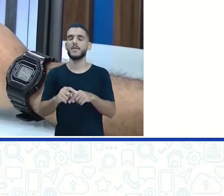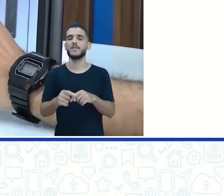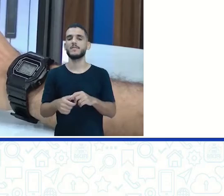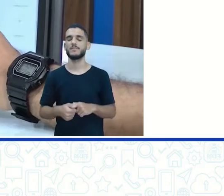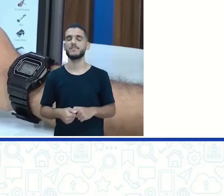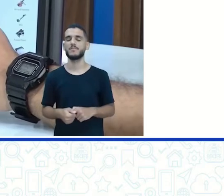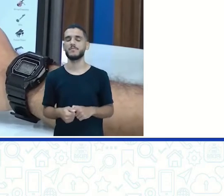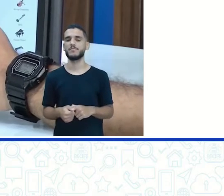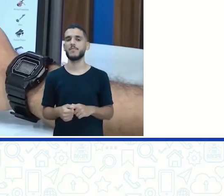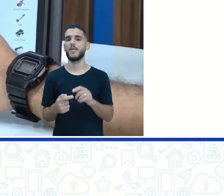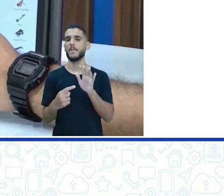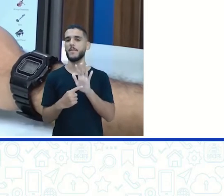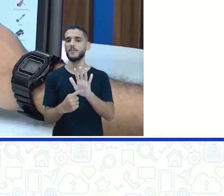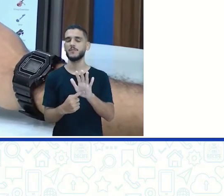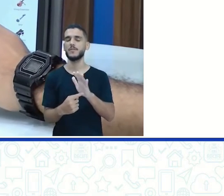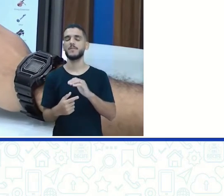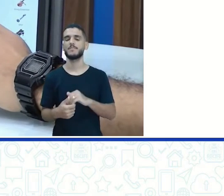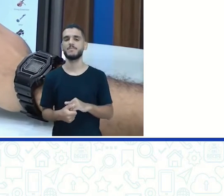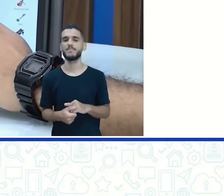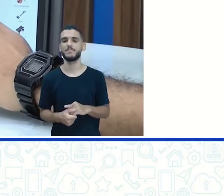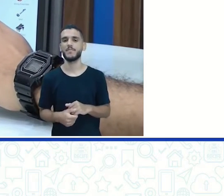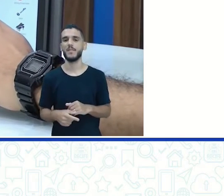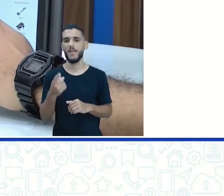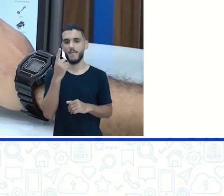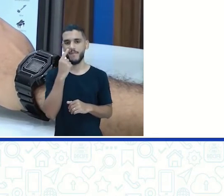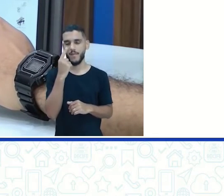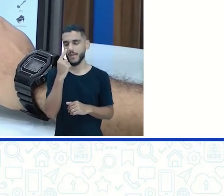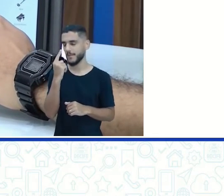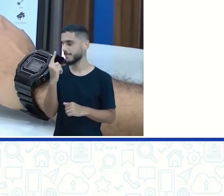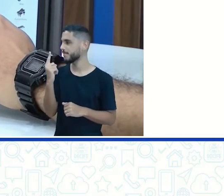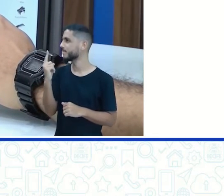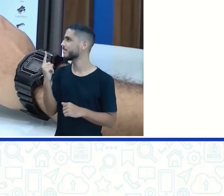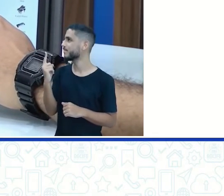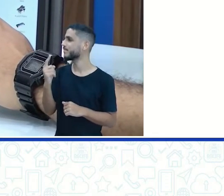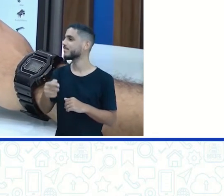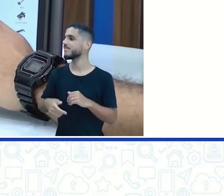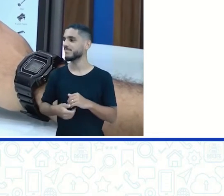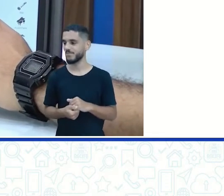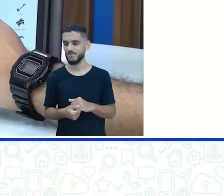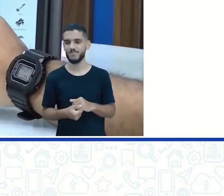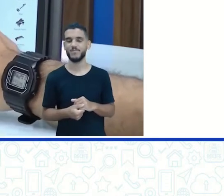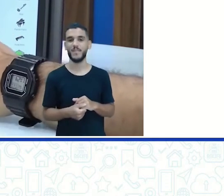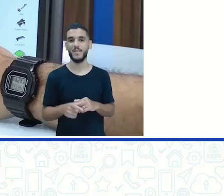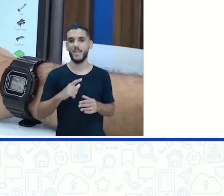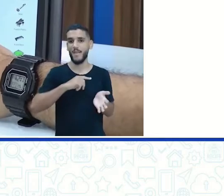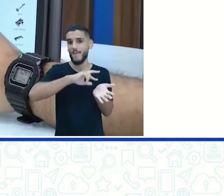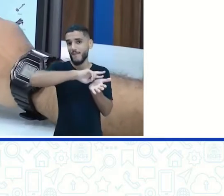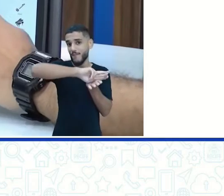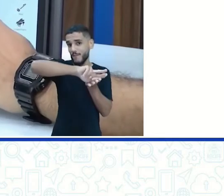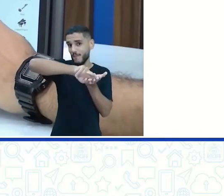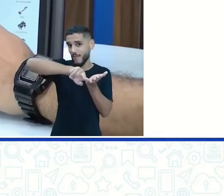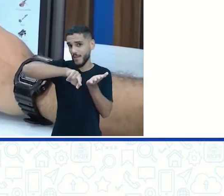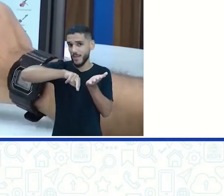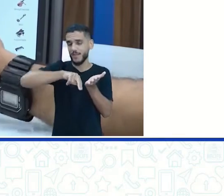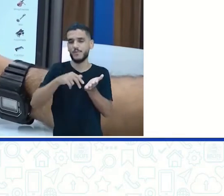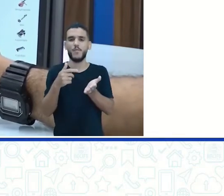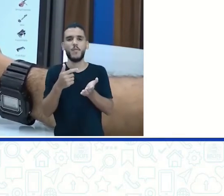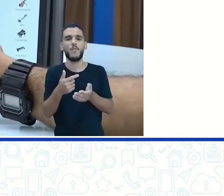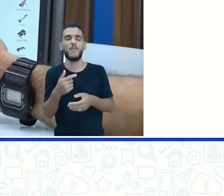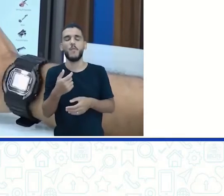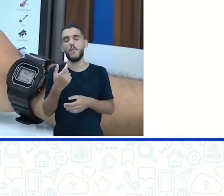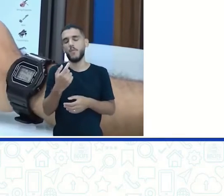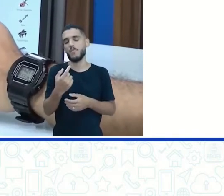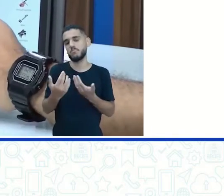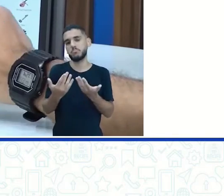Deixa eu ver aqui se eu consigo. Ó, olha a quantidade de instrumentos. Gente. Alguns deles são VIPs. E aí são